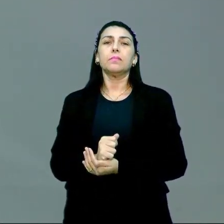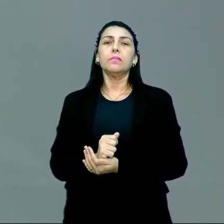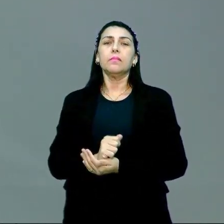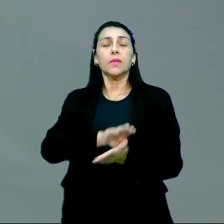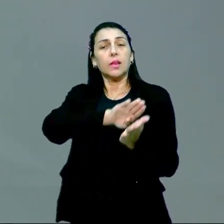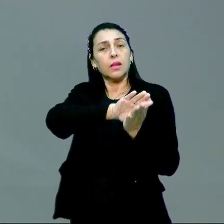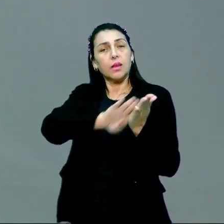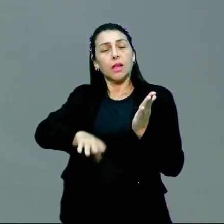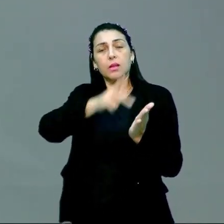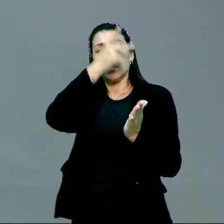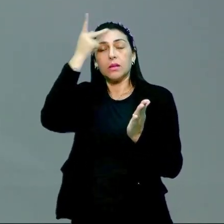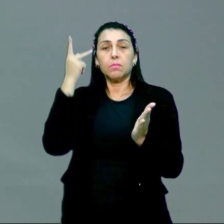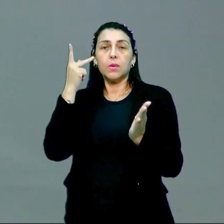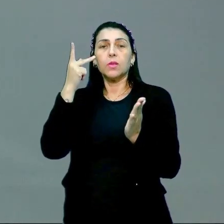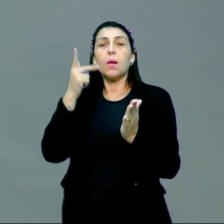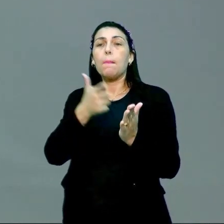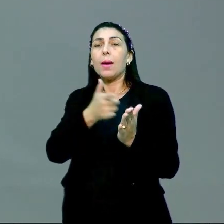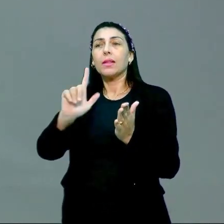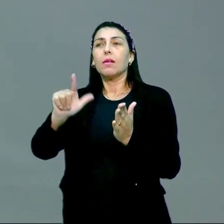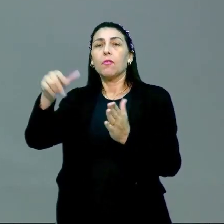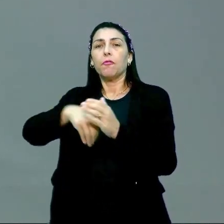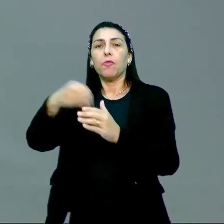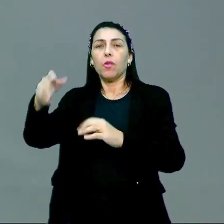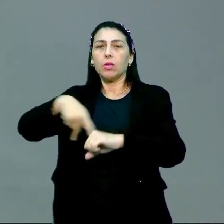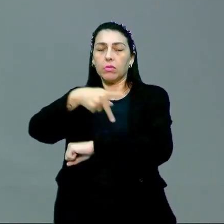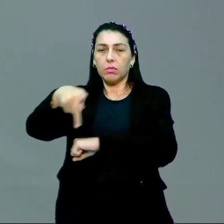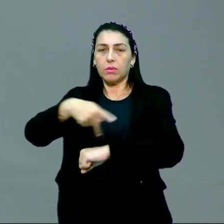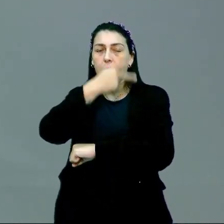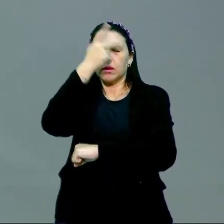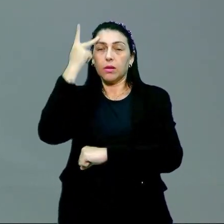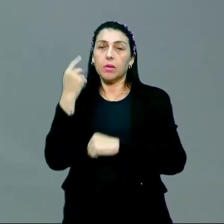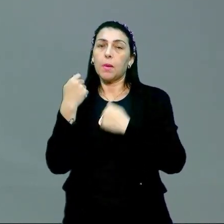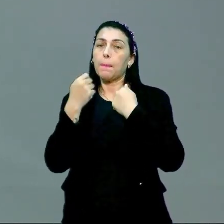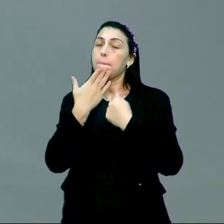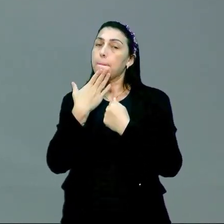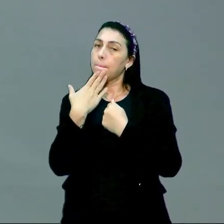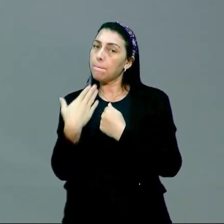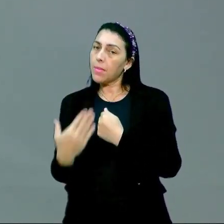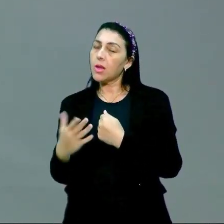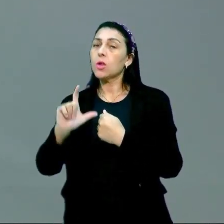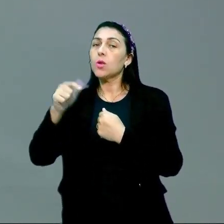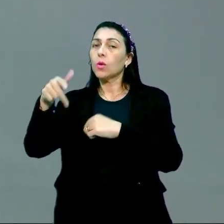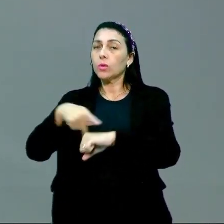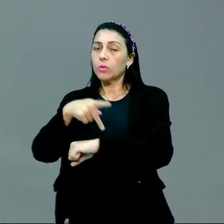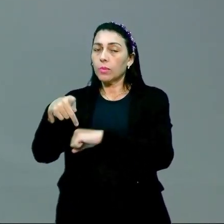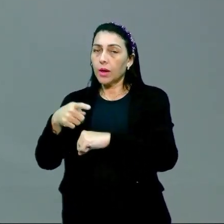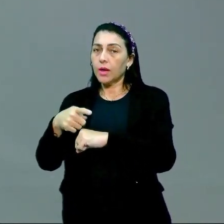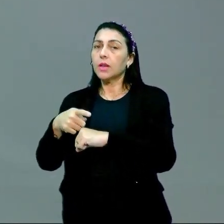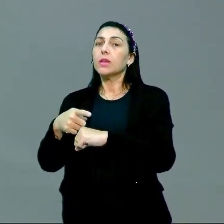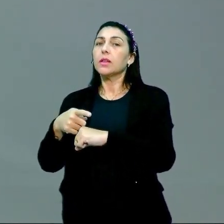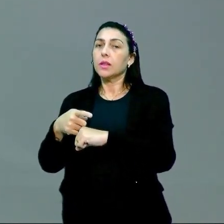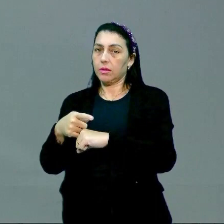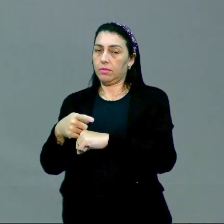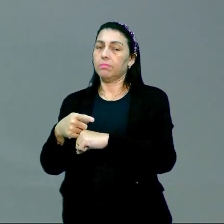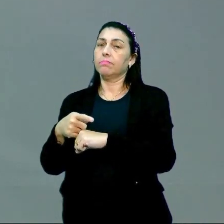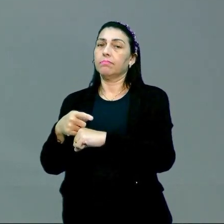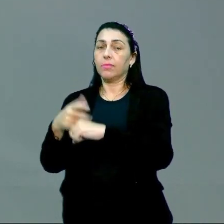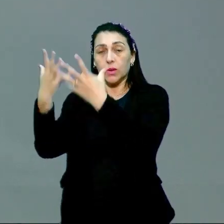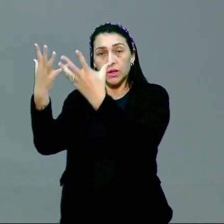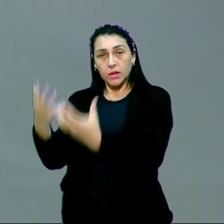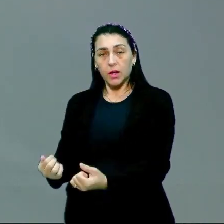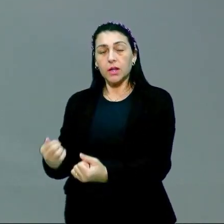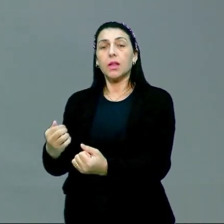exilavam pessoas fora do país. Então, essas pessoas, elas pedem refúgio em outros países, né? Elas são amparadas